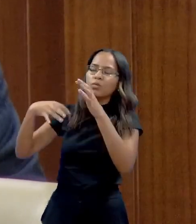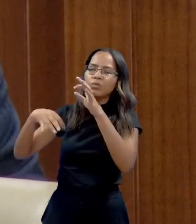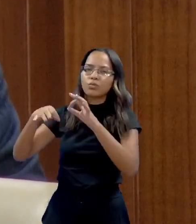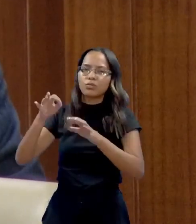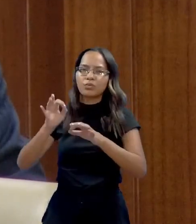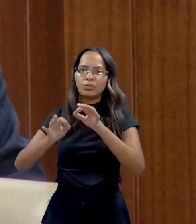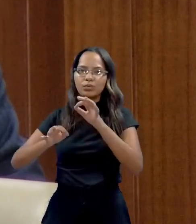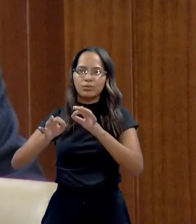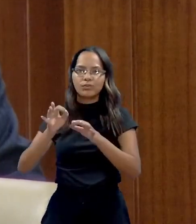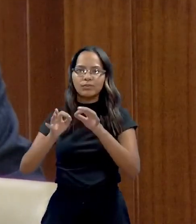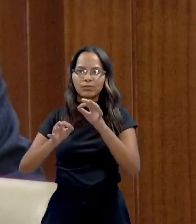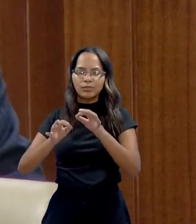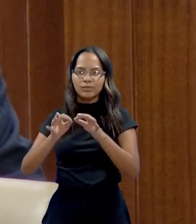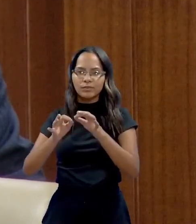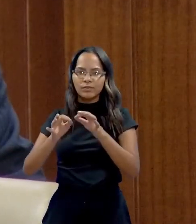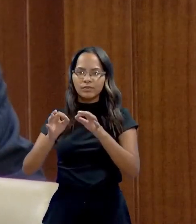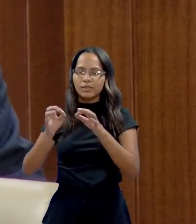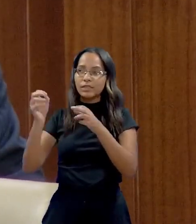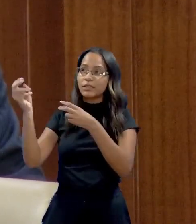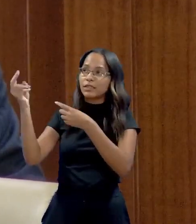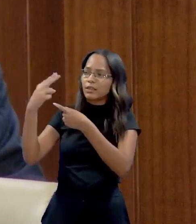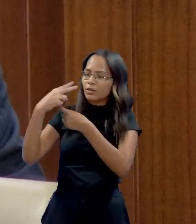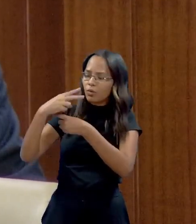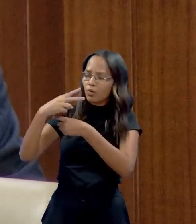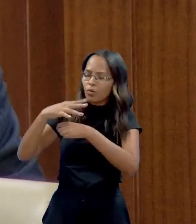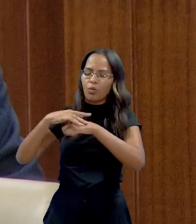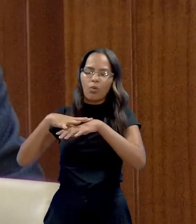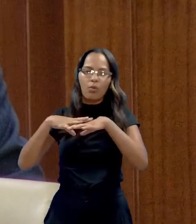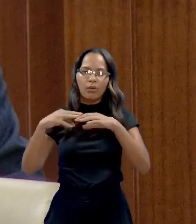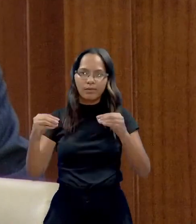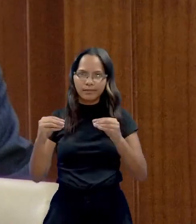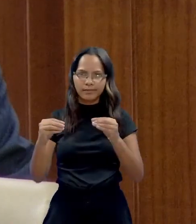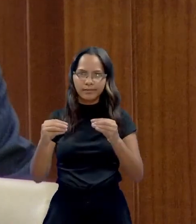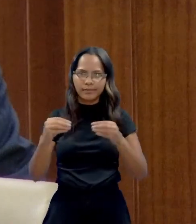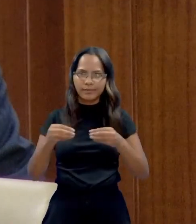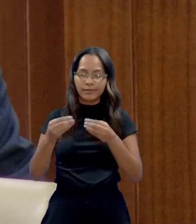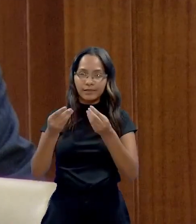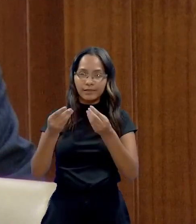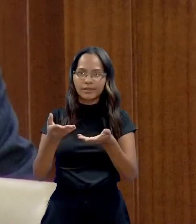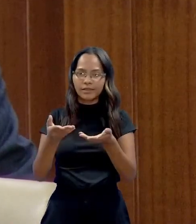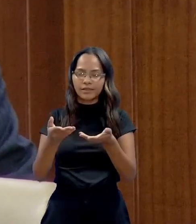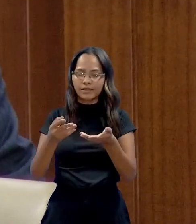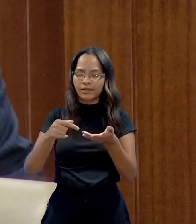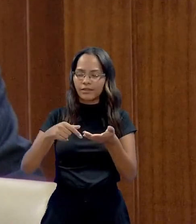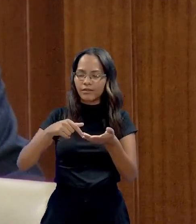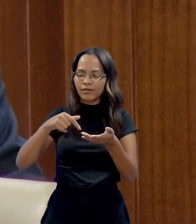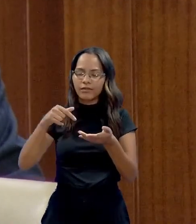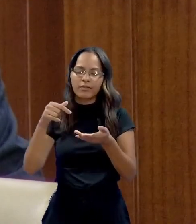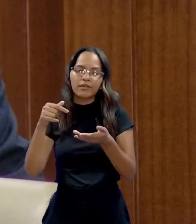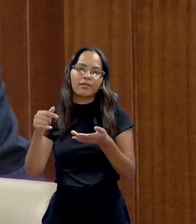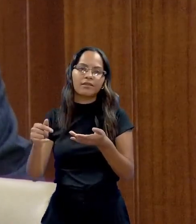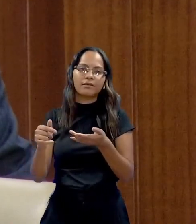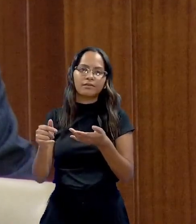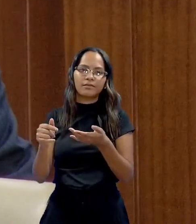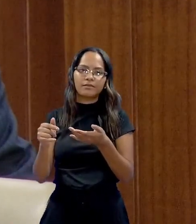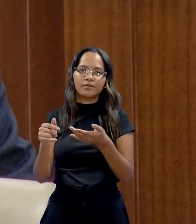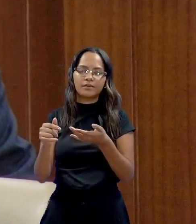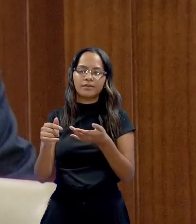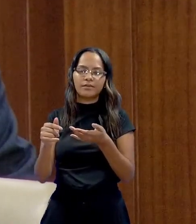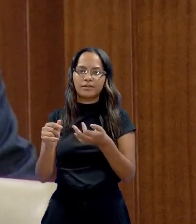nas suas asas, e vós saireis e saltareis como bezerros